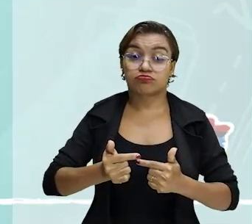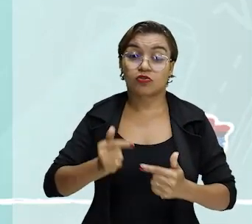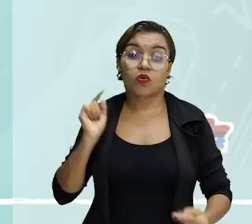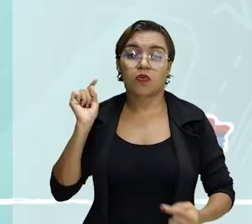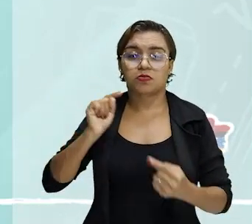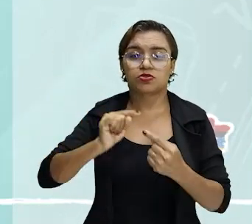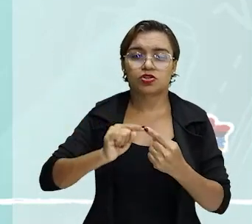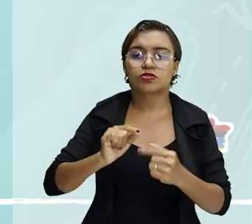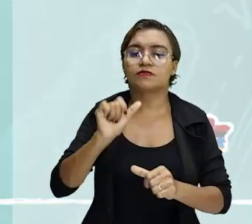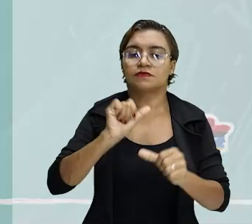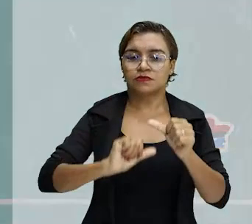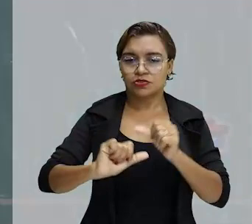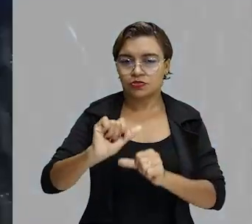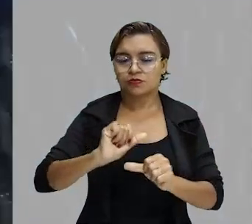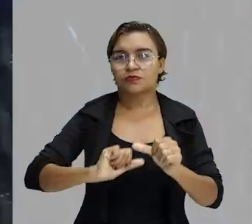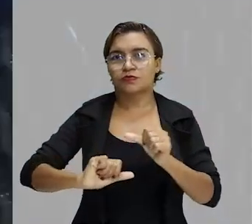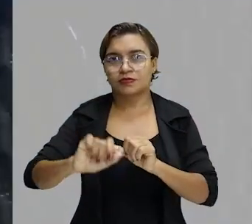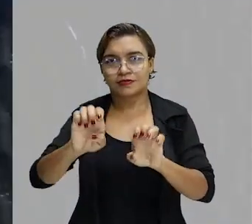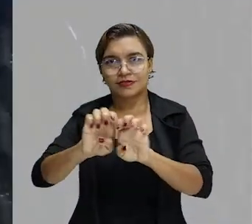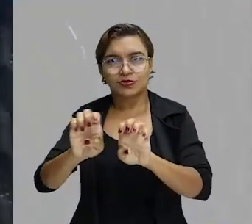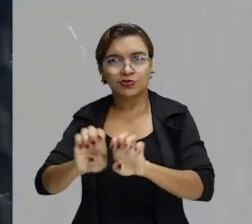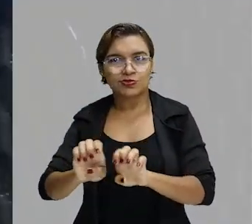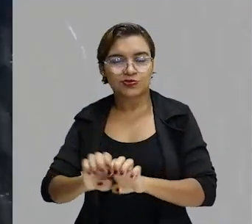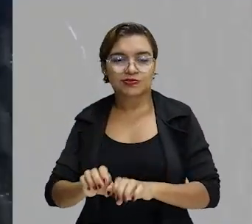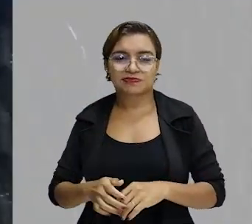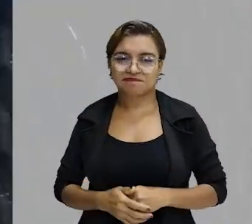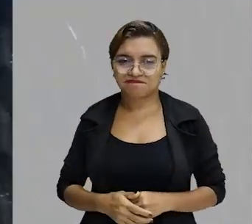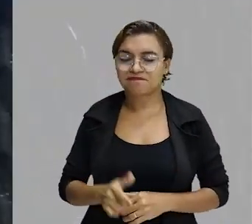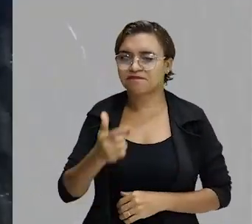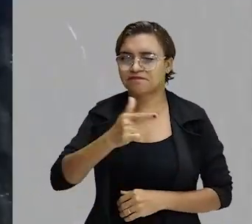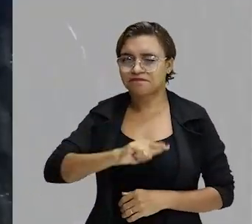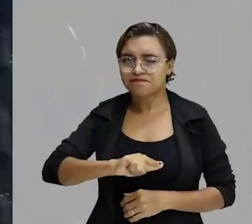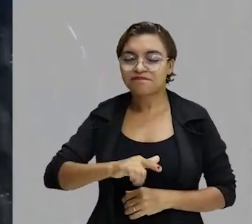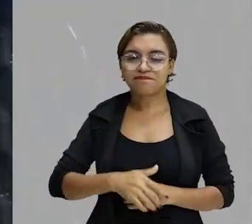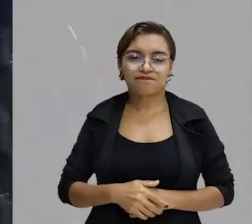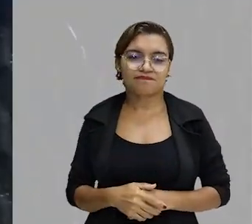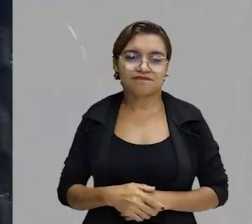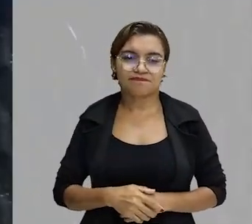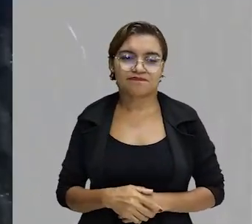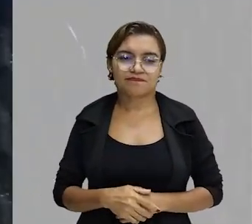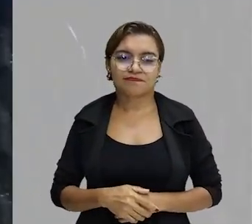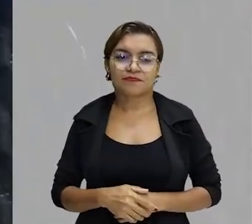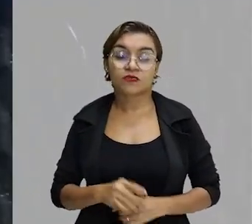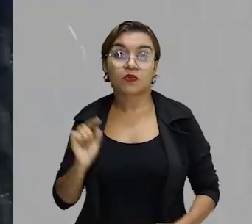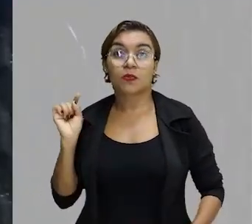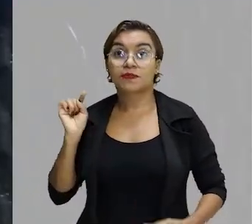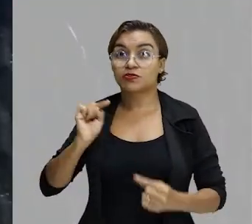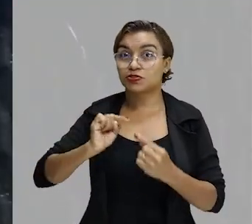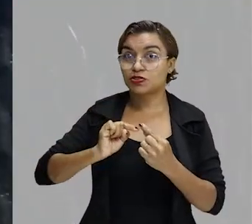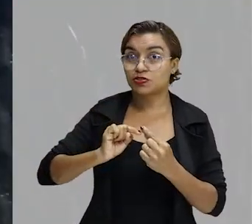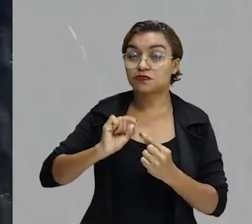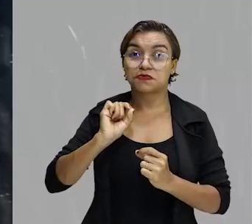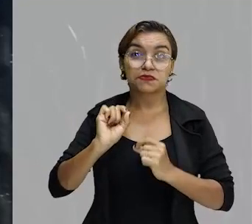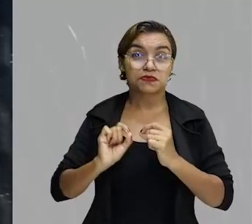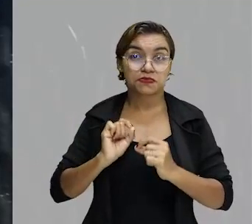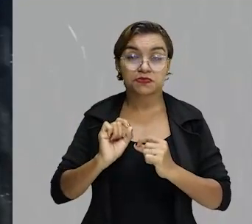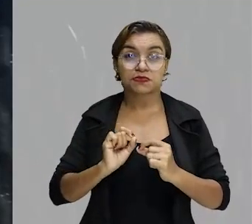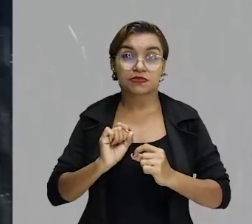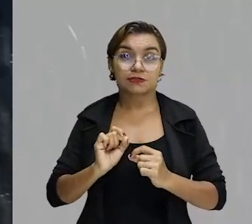fins de intervenção e mudança daquela mesma estrutura. Vou repetir para você. Com fins, ou seja,